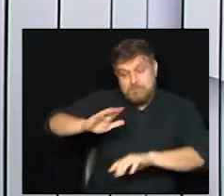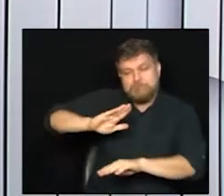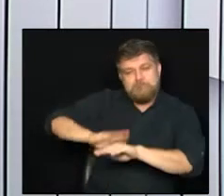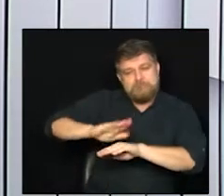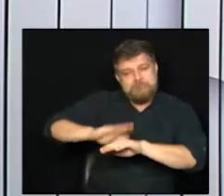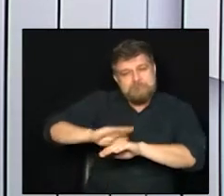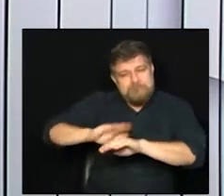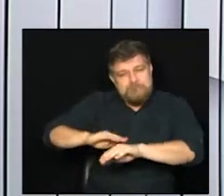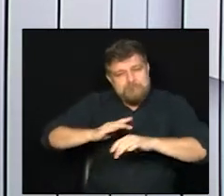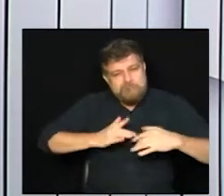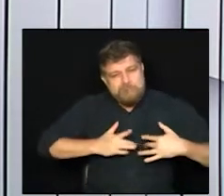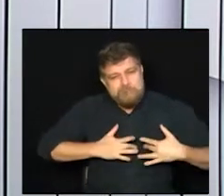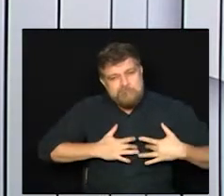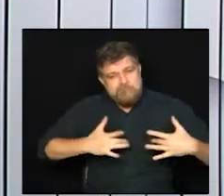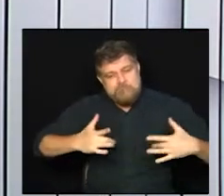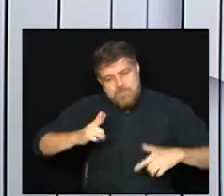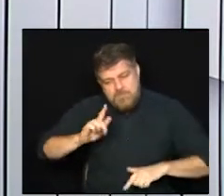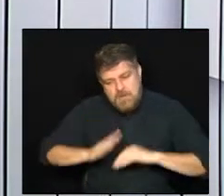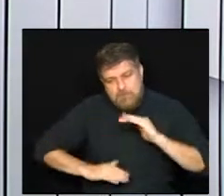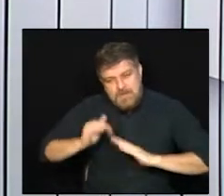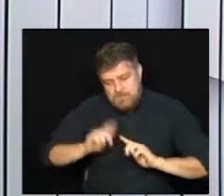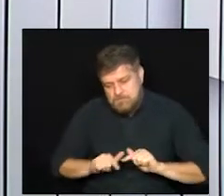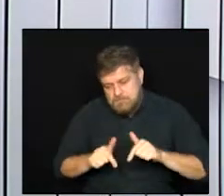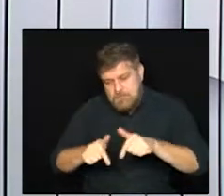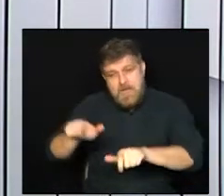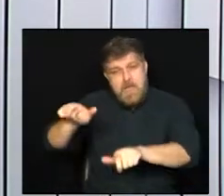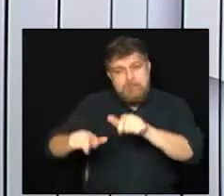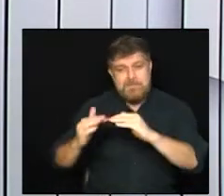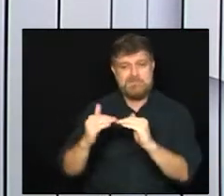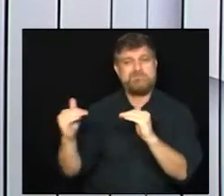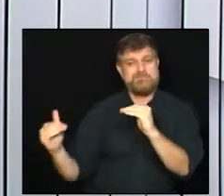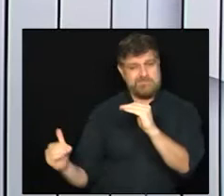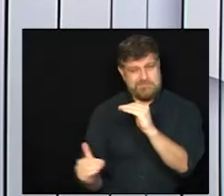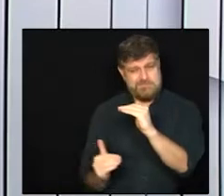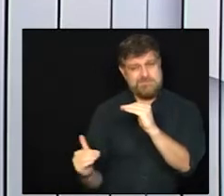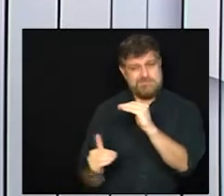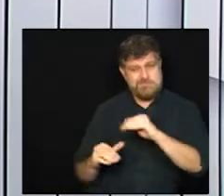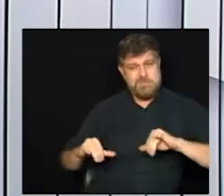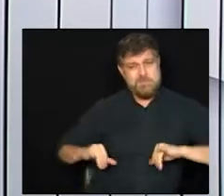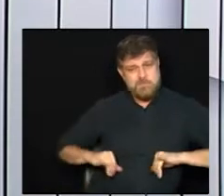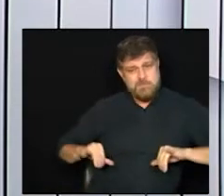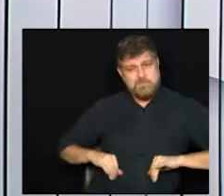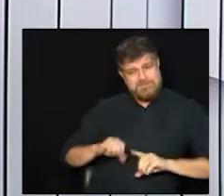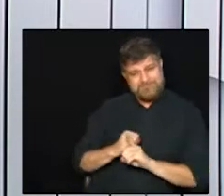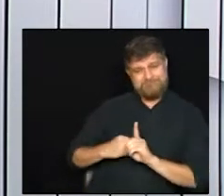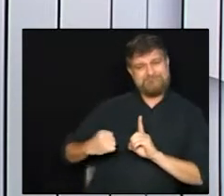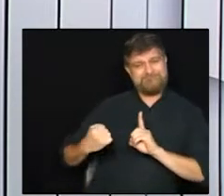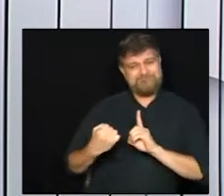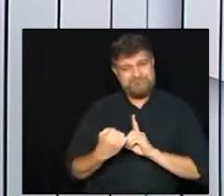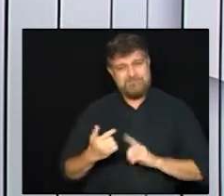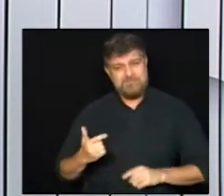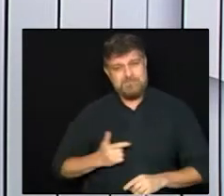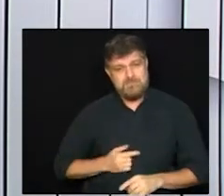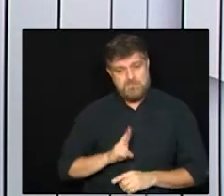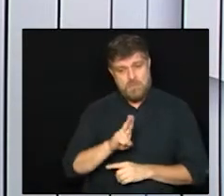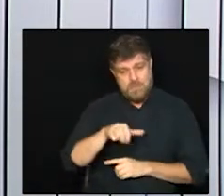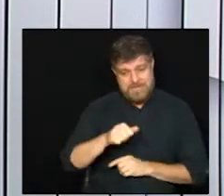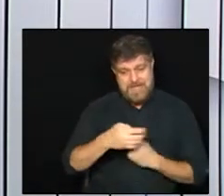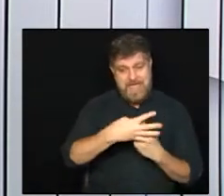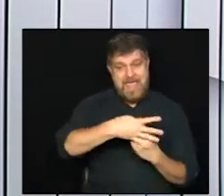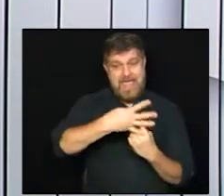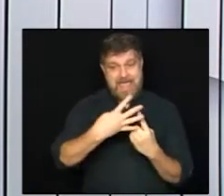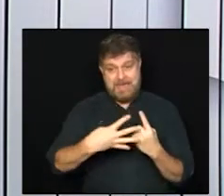estão realizando ações para pessoas em situação de vulnerabilidade social. E a UNA